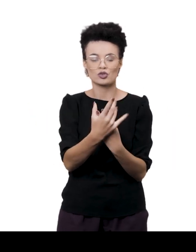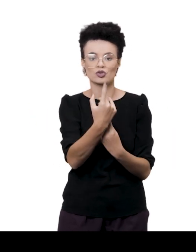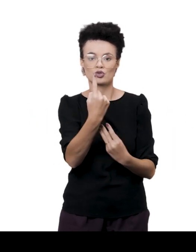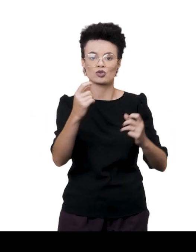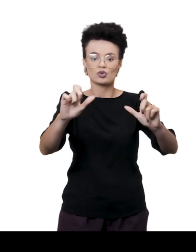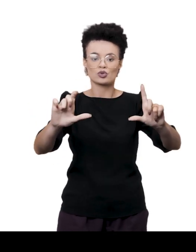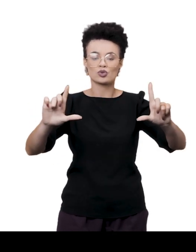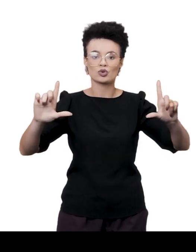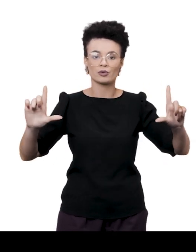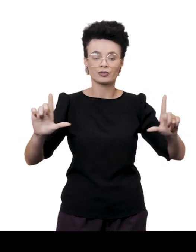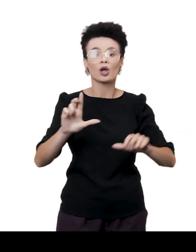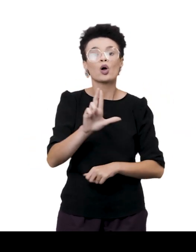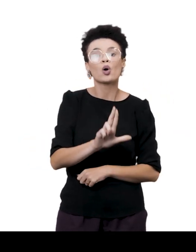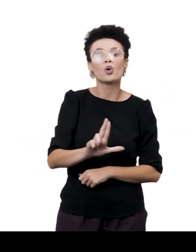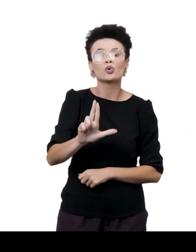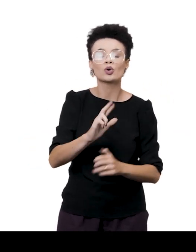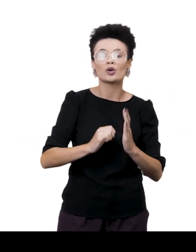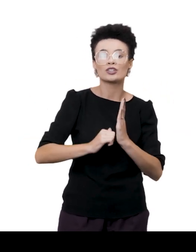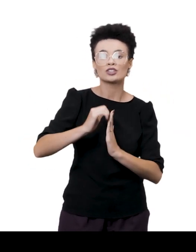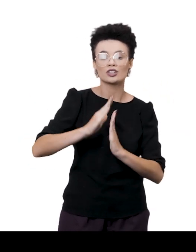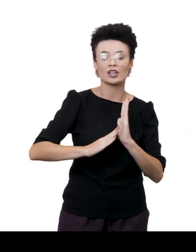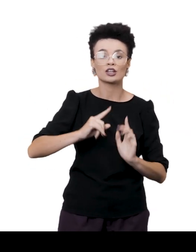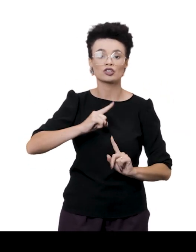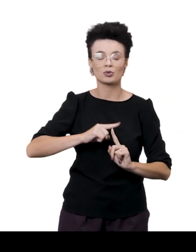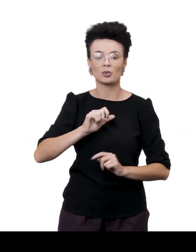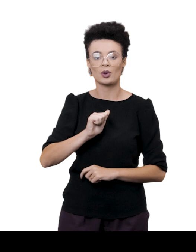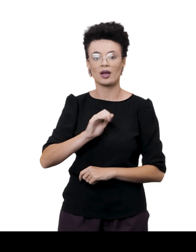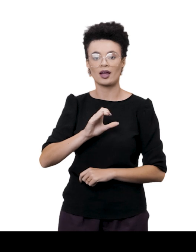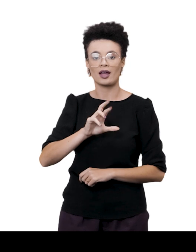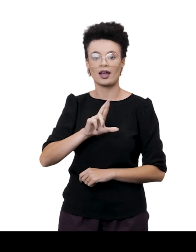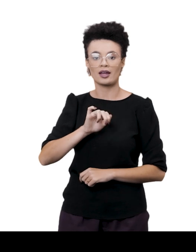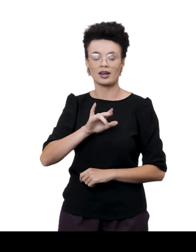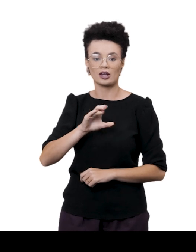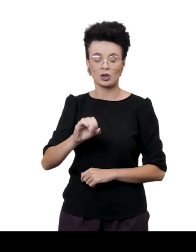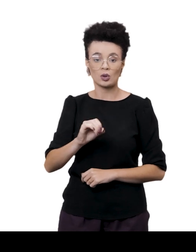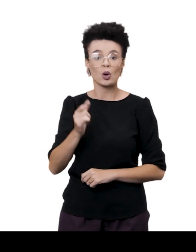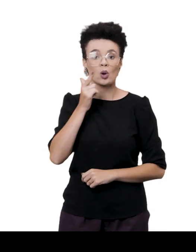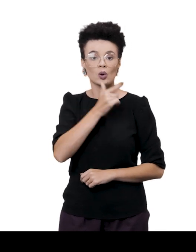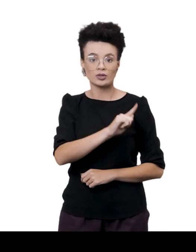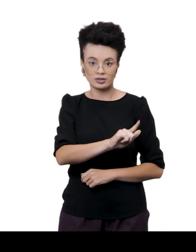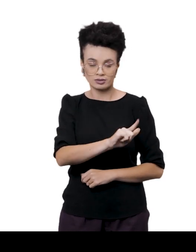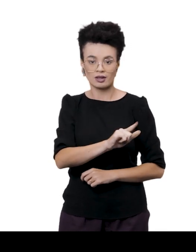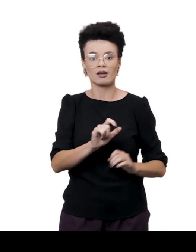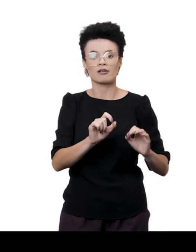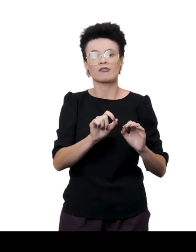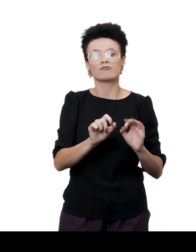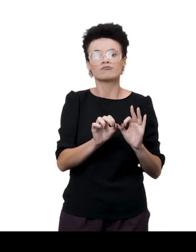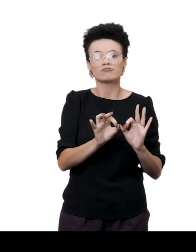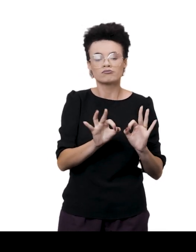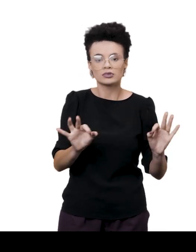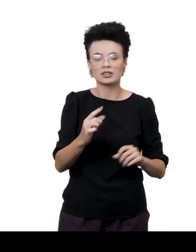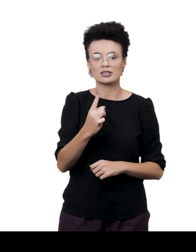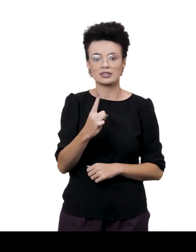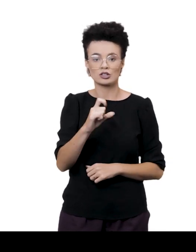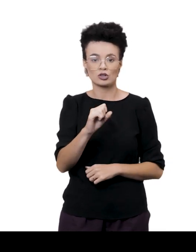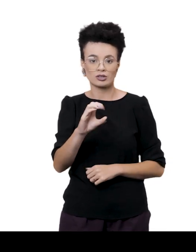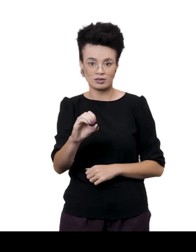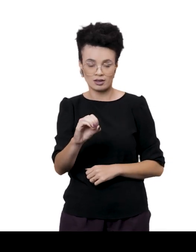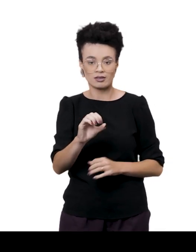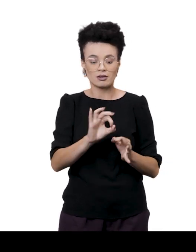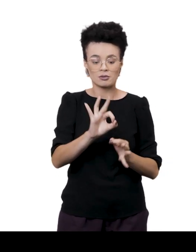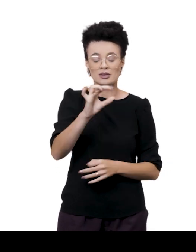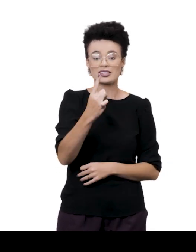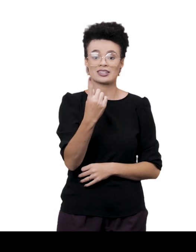que formam uma única imagem contínua. Executada com guache acrílico e tinta, a obra possui cerca